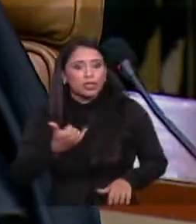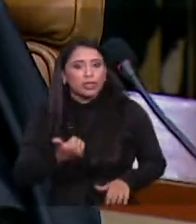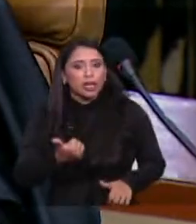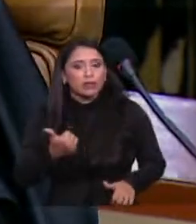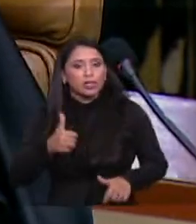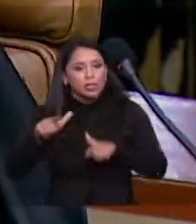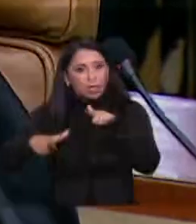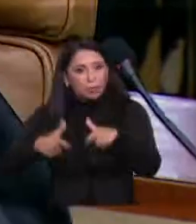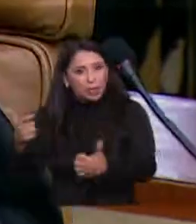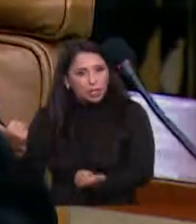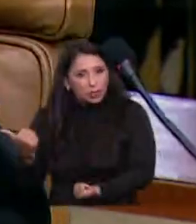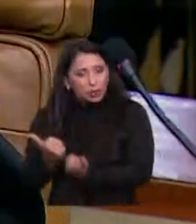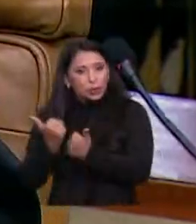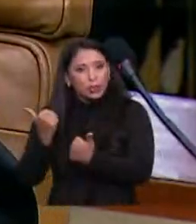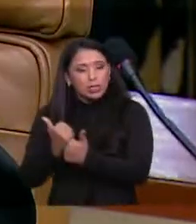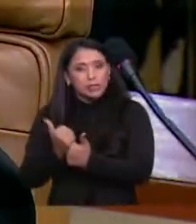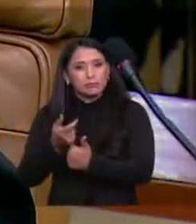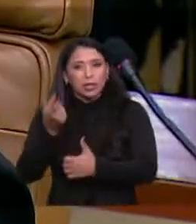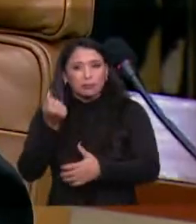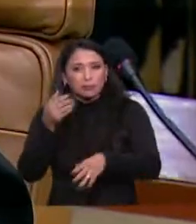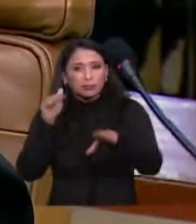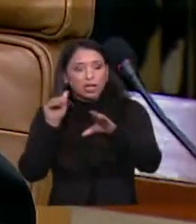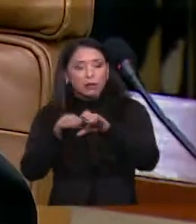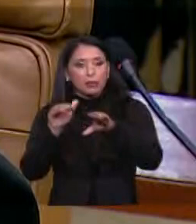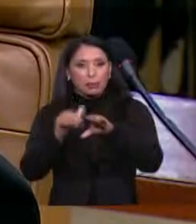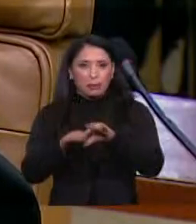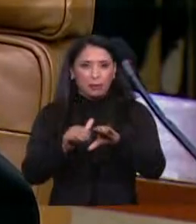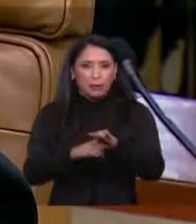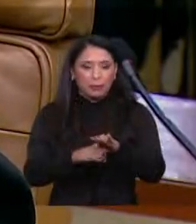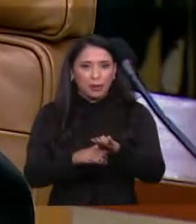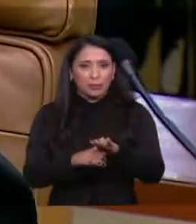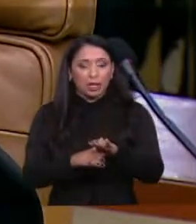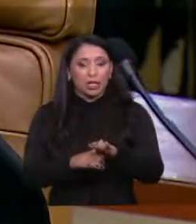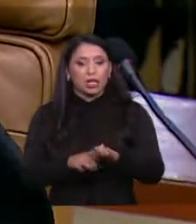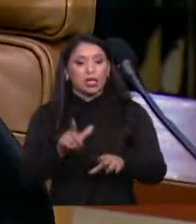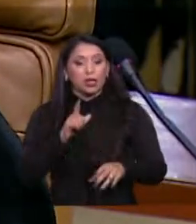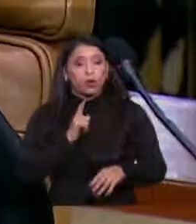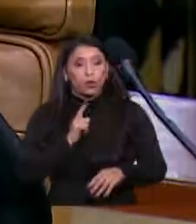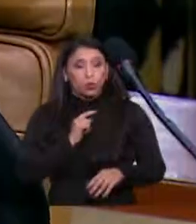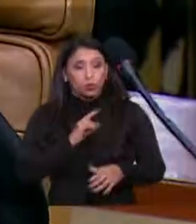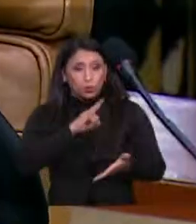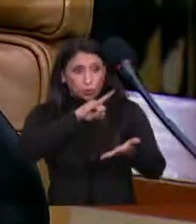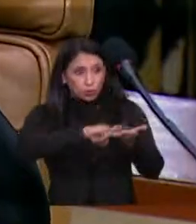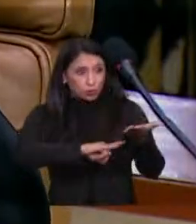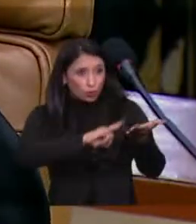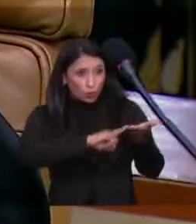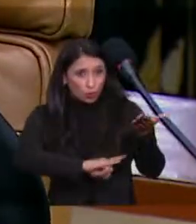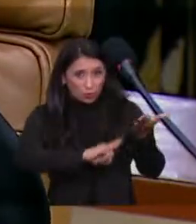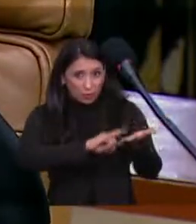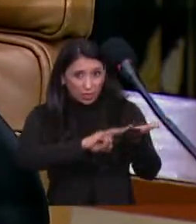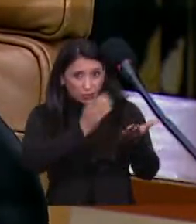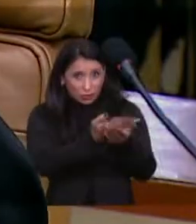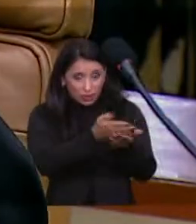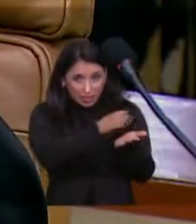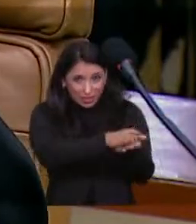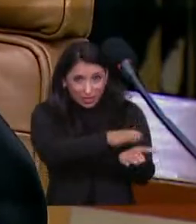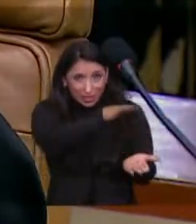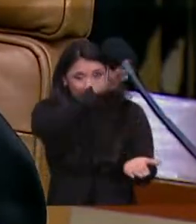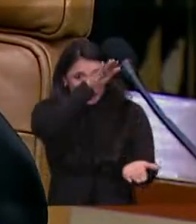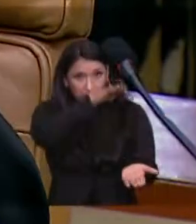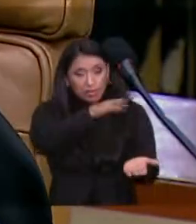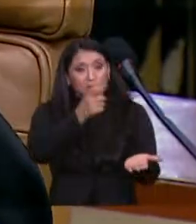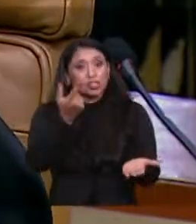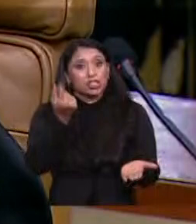liderado a relação de depósitos contidas nos autos a uma relação